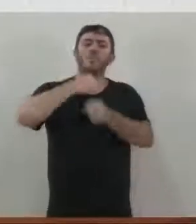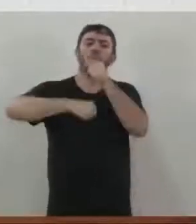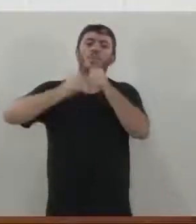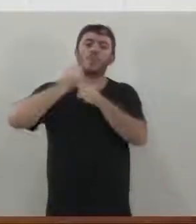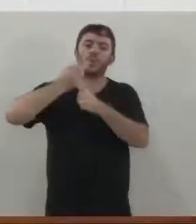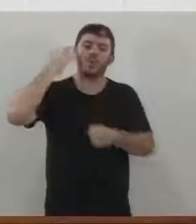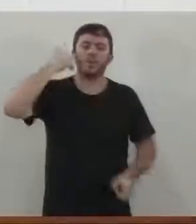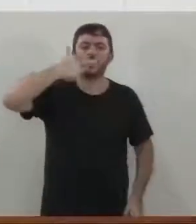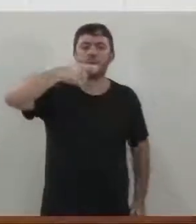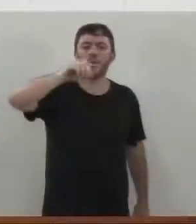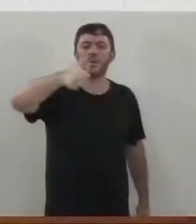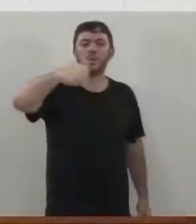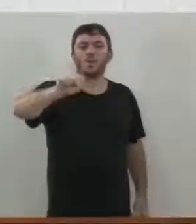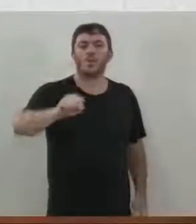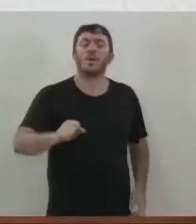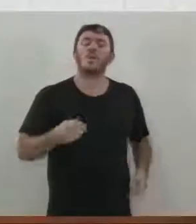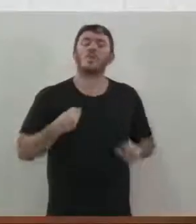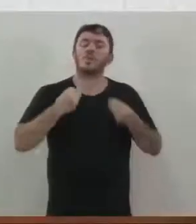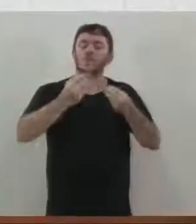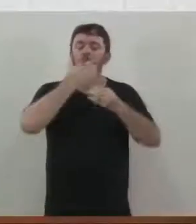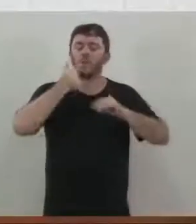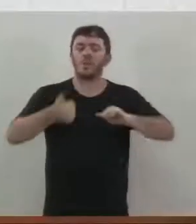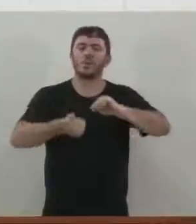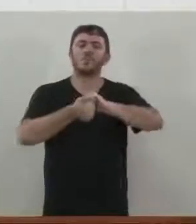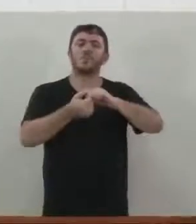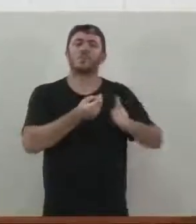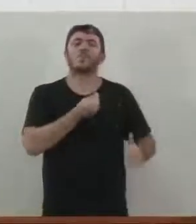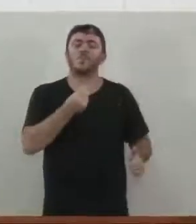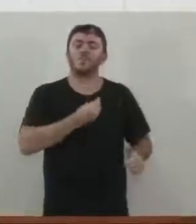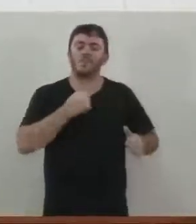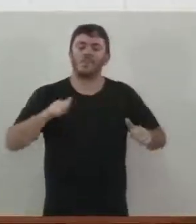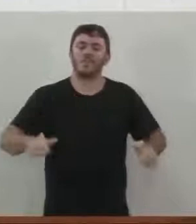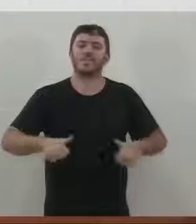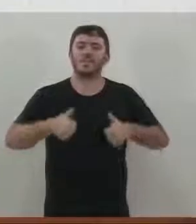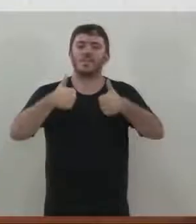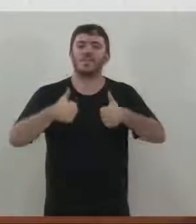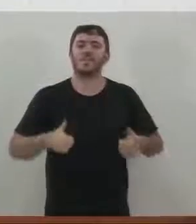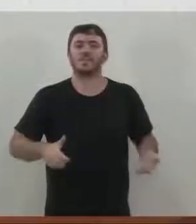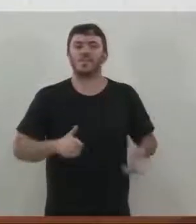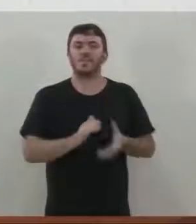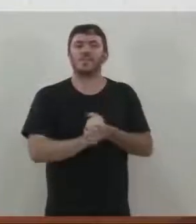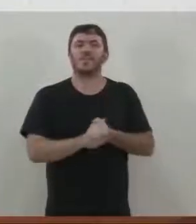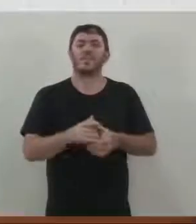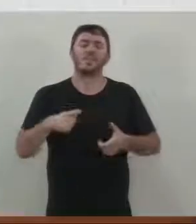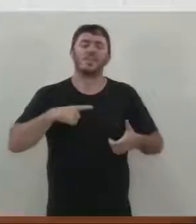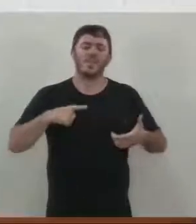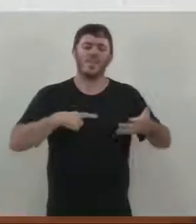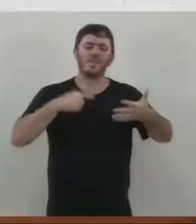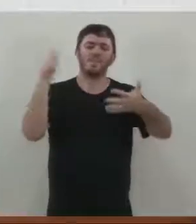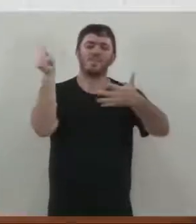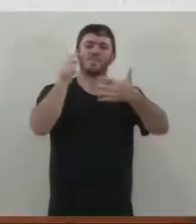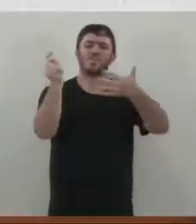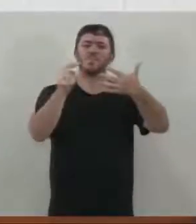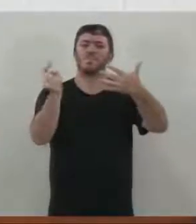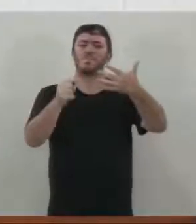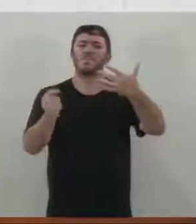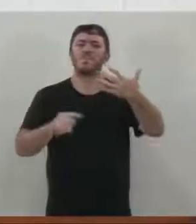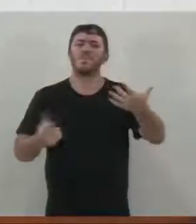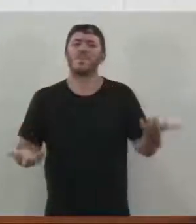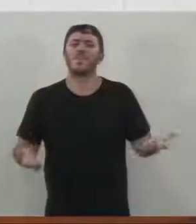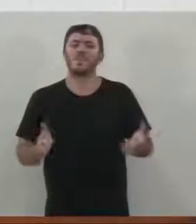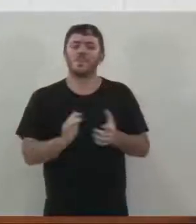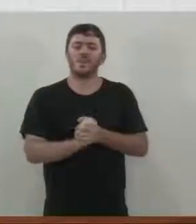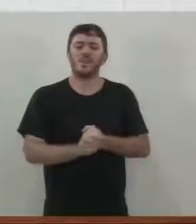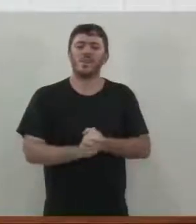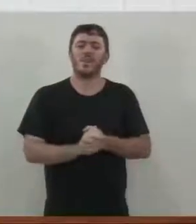prefeitura, trazendo mais qualidade de vida para as pessoas que frequentam aquela área. Também tem várias outras, tem aqui a indicação, prolongamento da rede de água